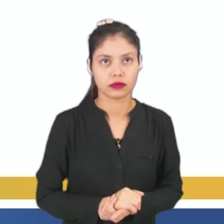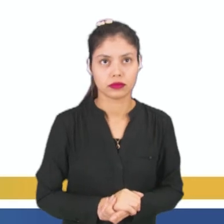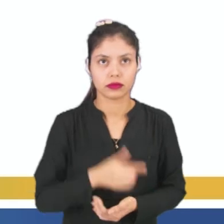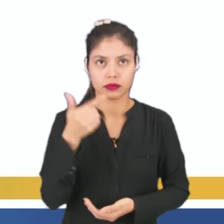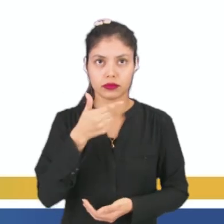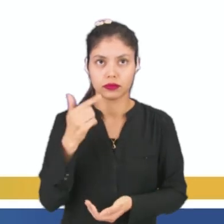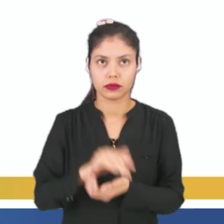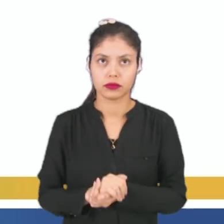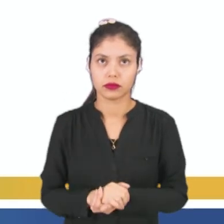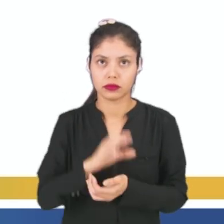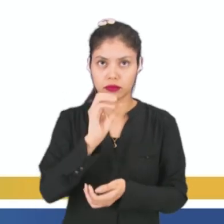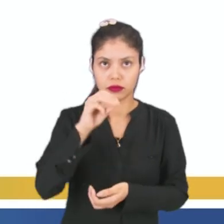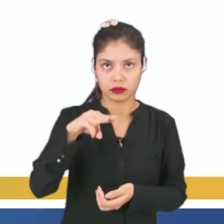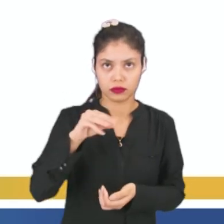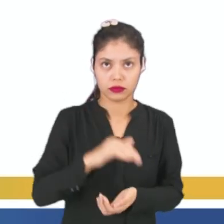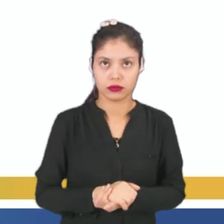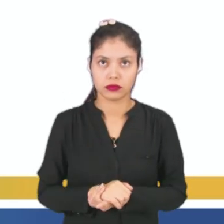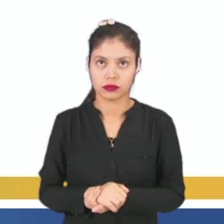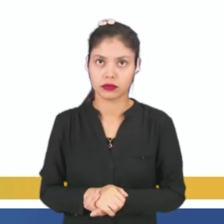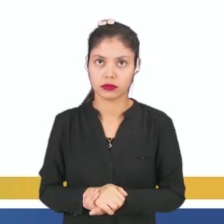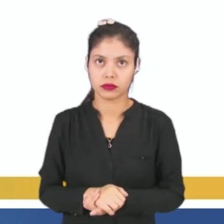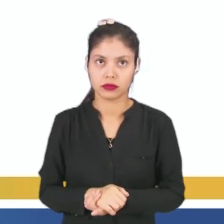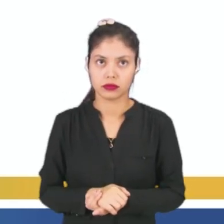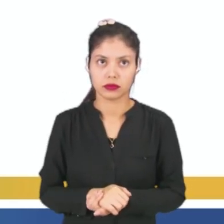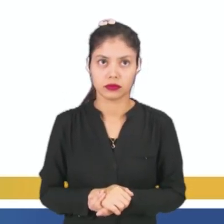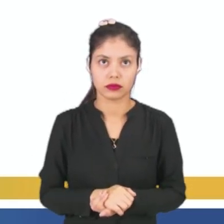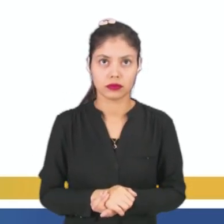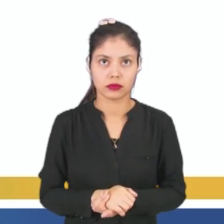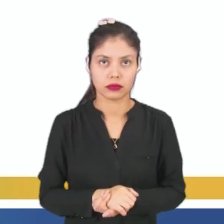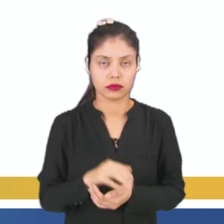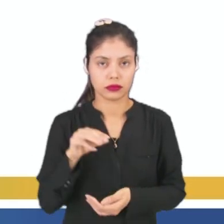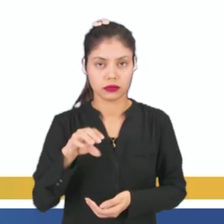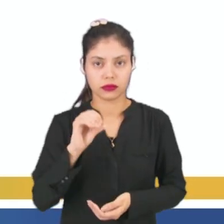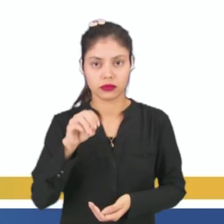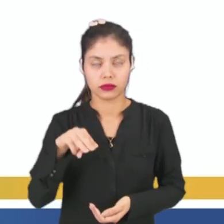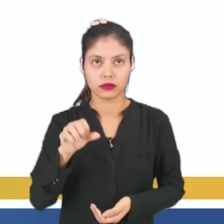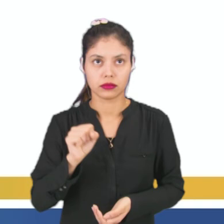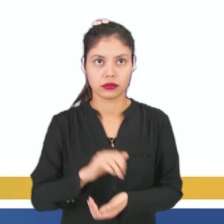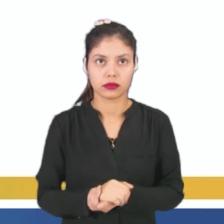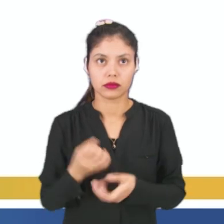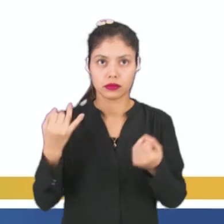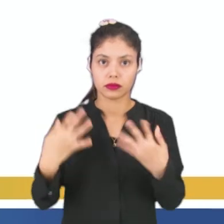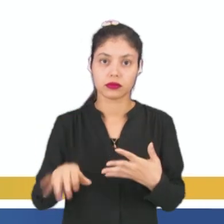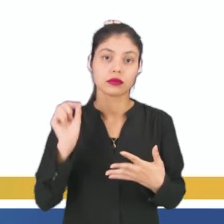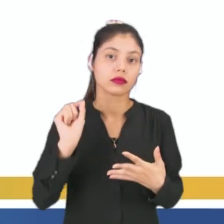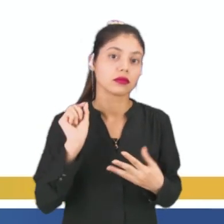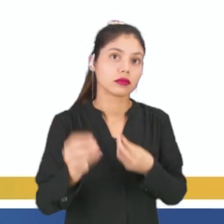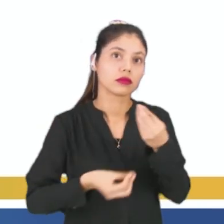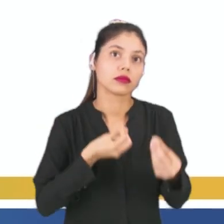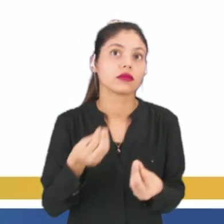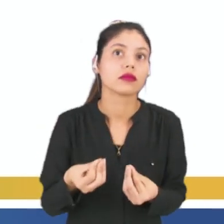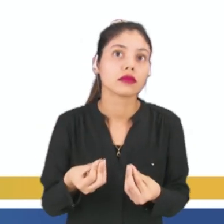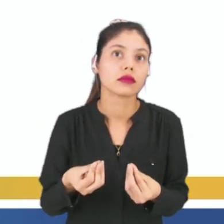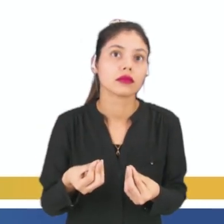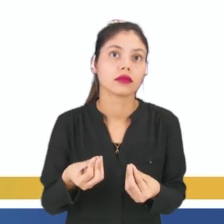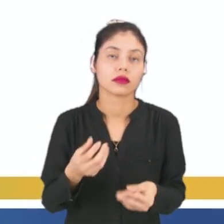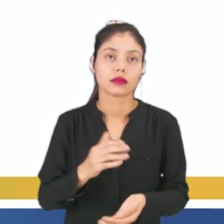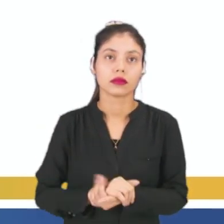Vamos para 2. Segundo a Organização Mundial de Saúde, OMS, define saúde como estado de